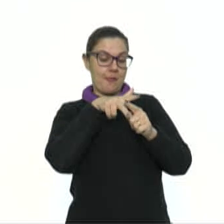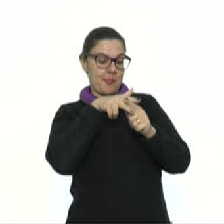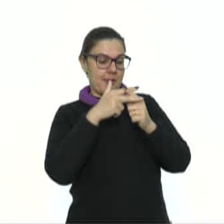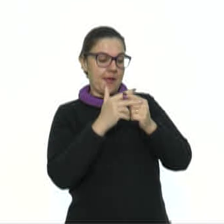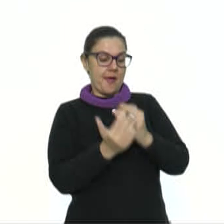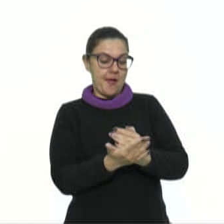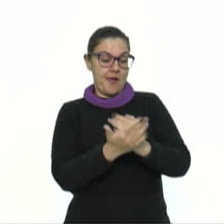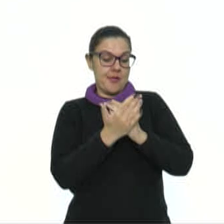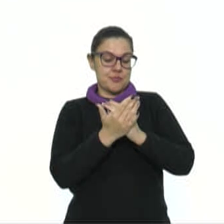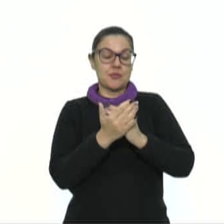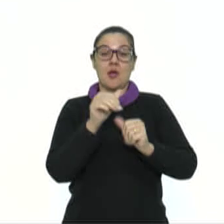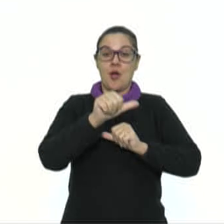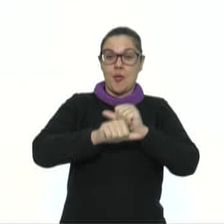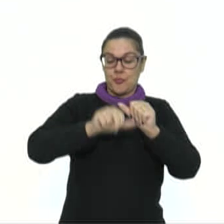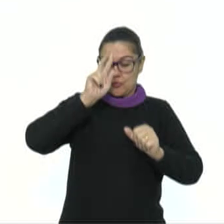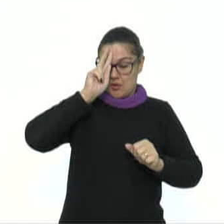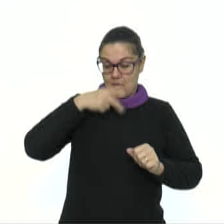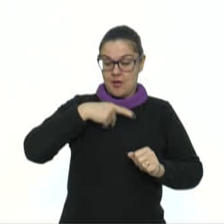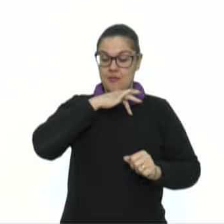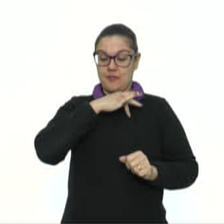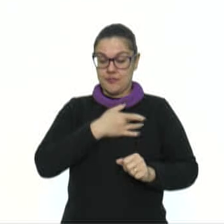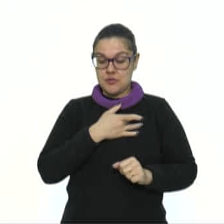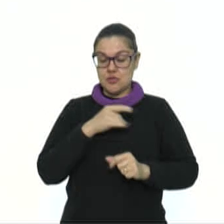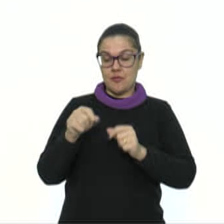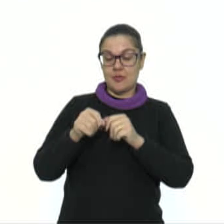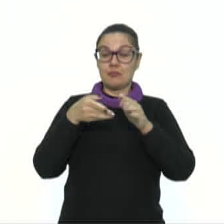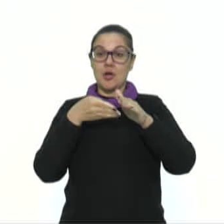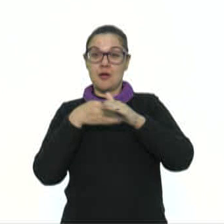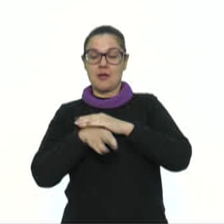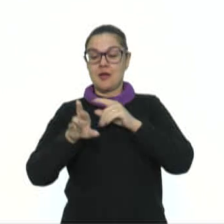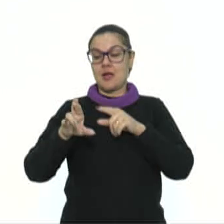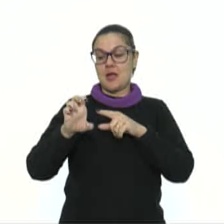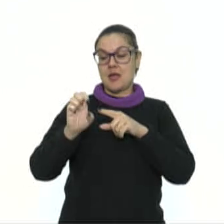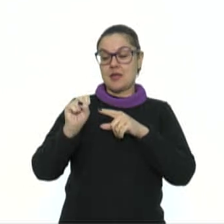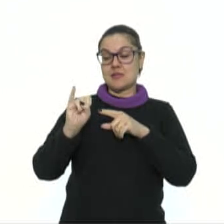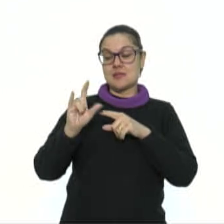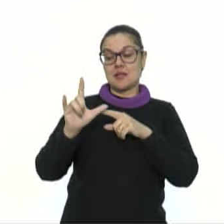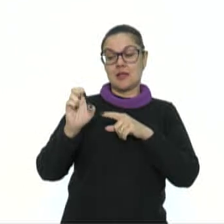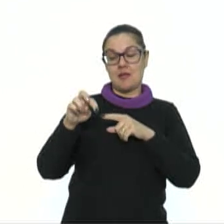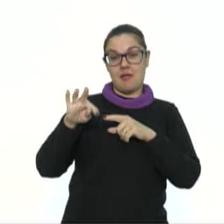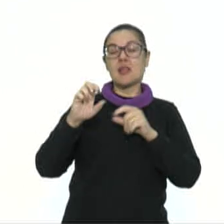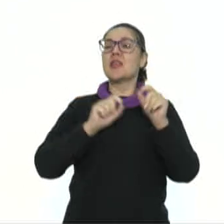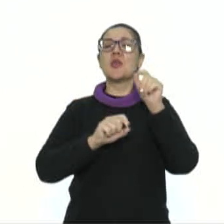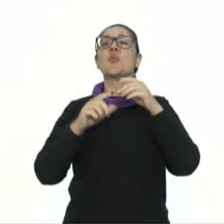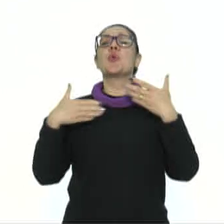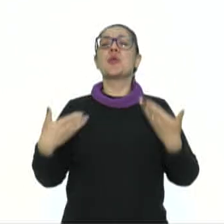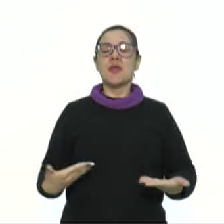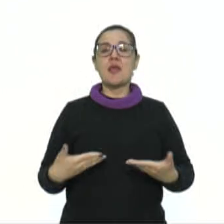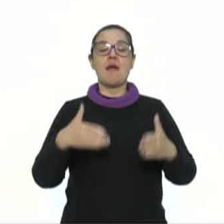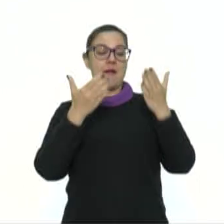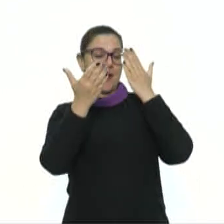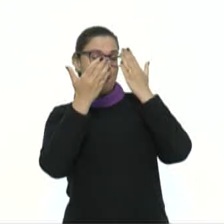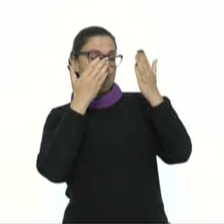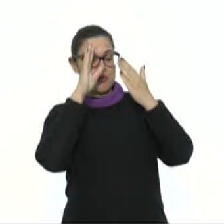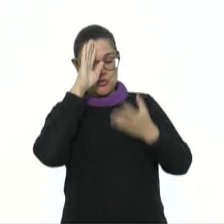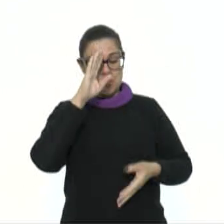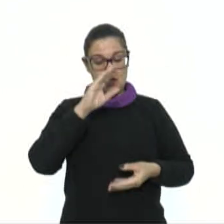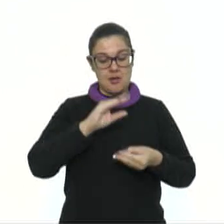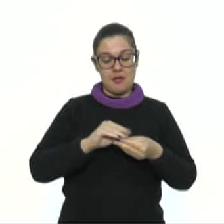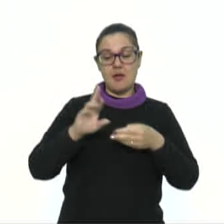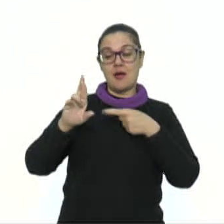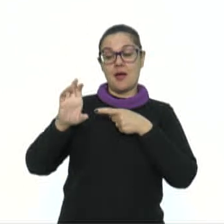ferramentas para mudar o vitimismo é estimular o comportamento resiliente, que, abre aspas, a psicologia entende